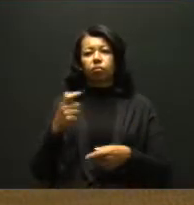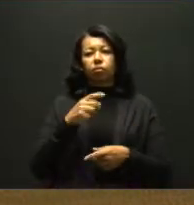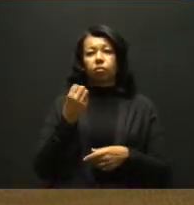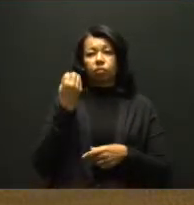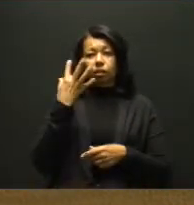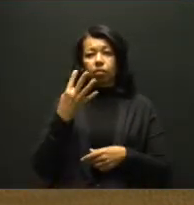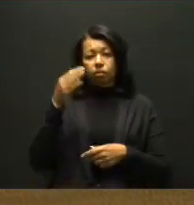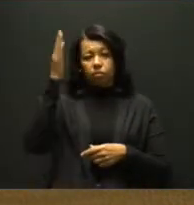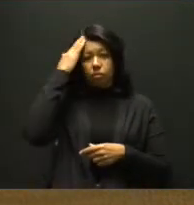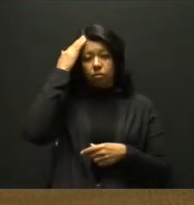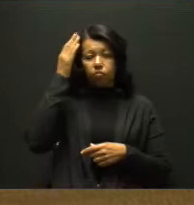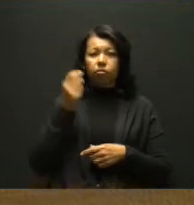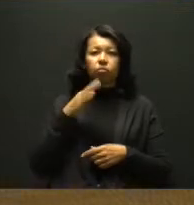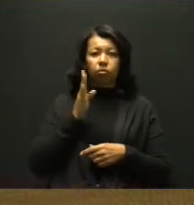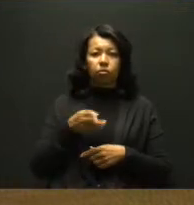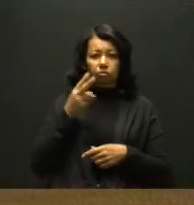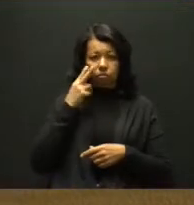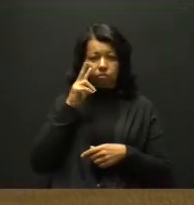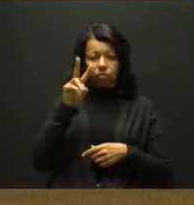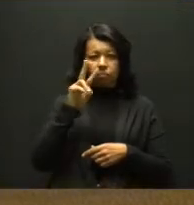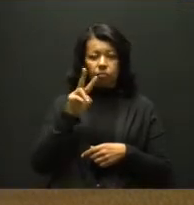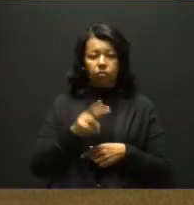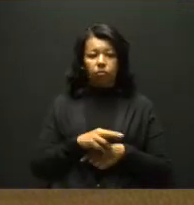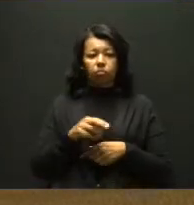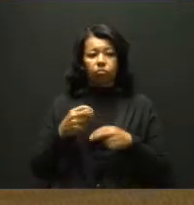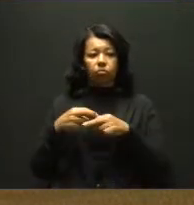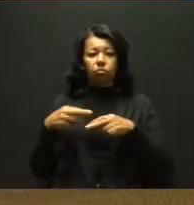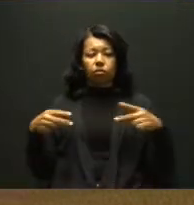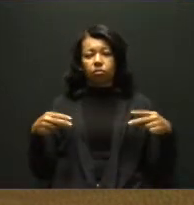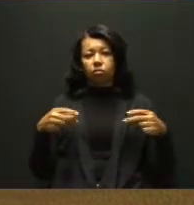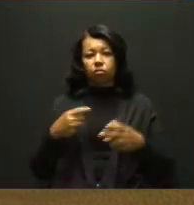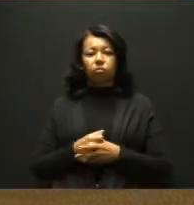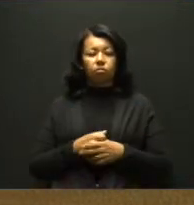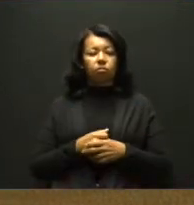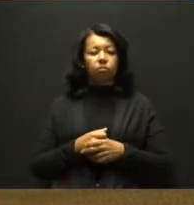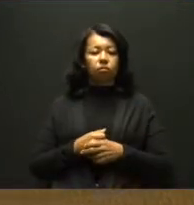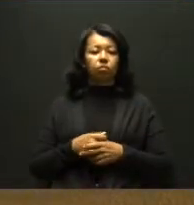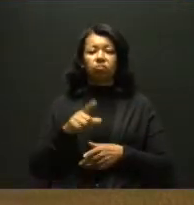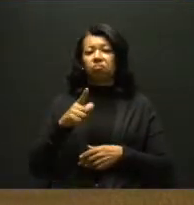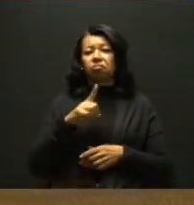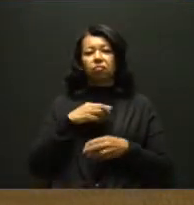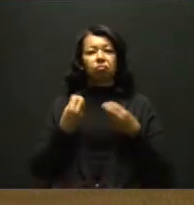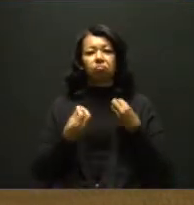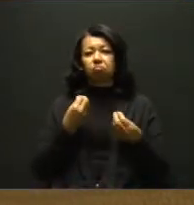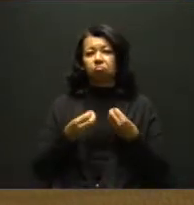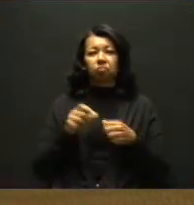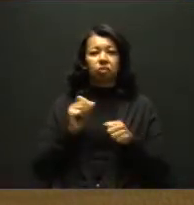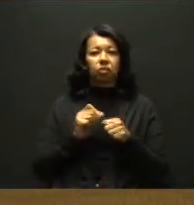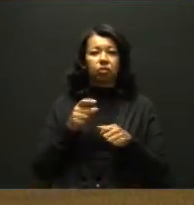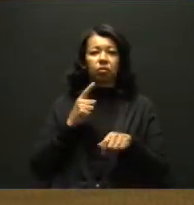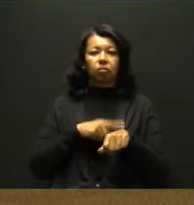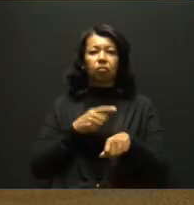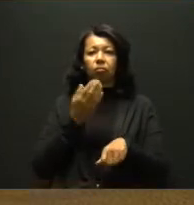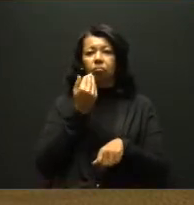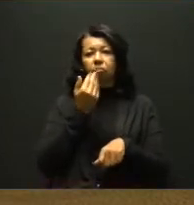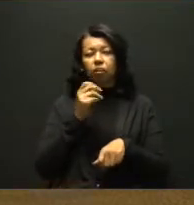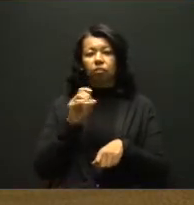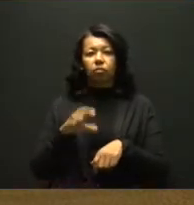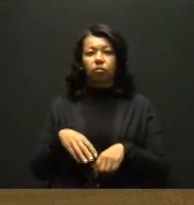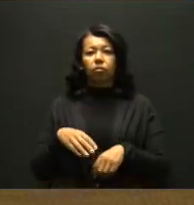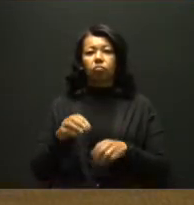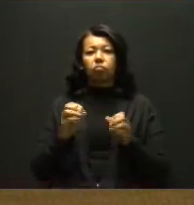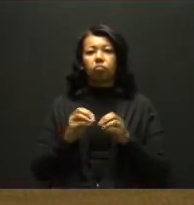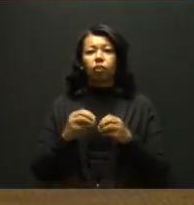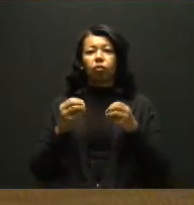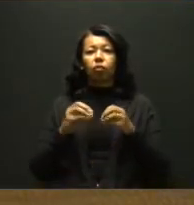já vimos situações de não ter o que fazer na refeição ou até mesmo só com ovos